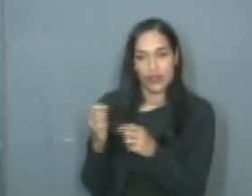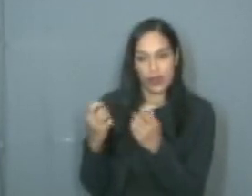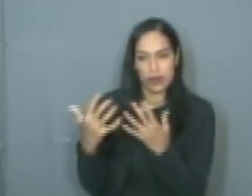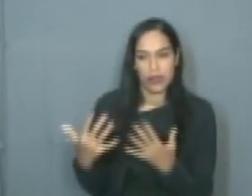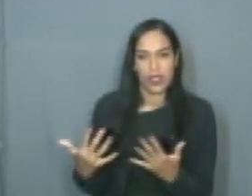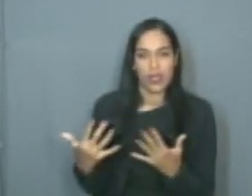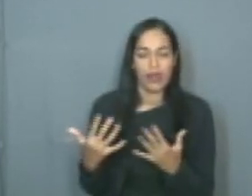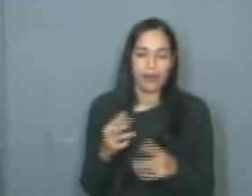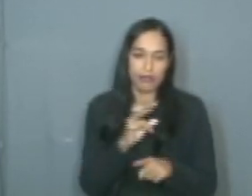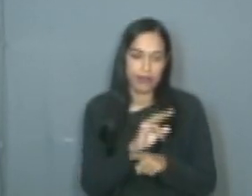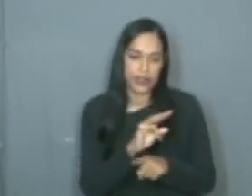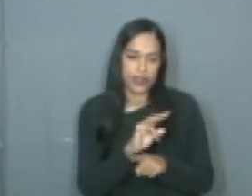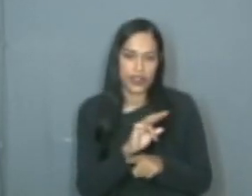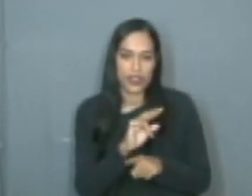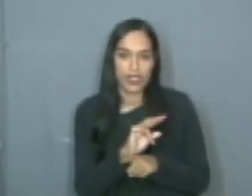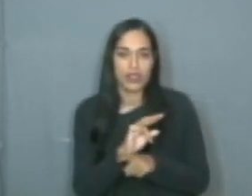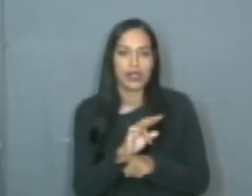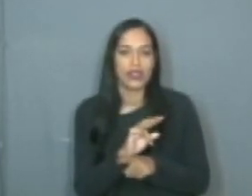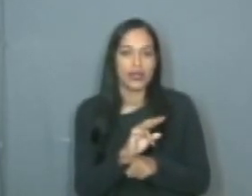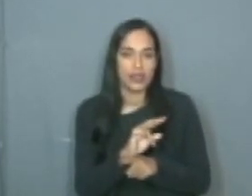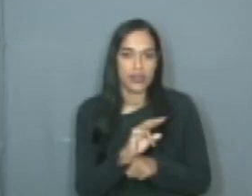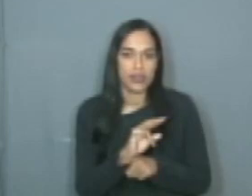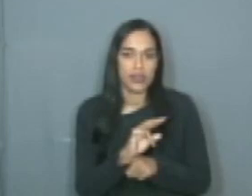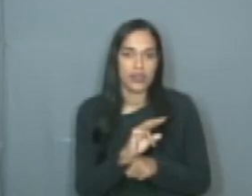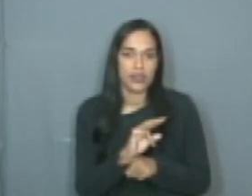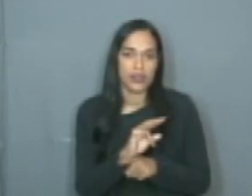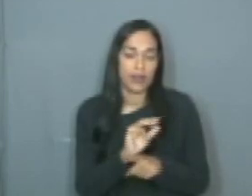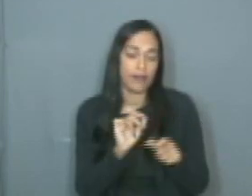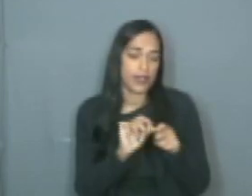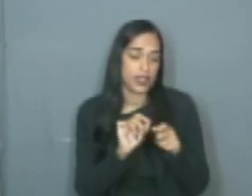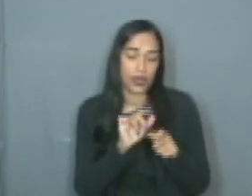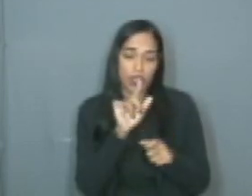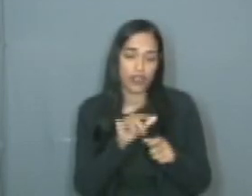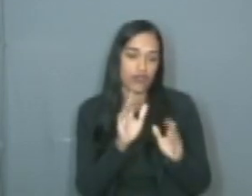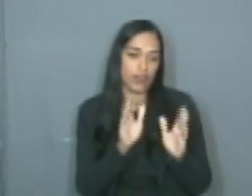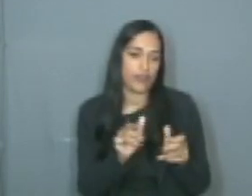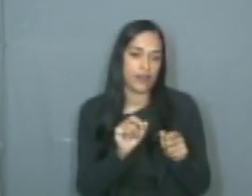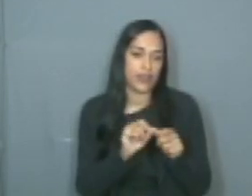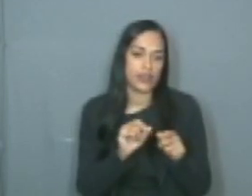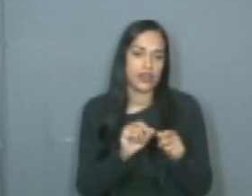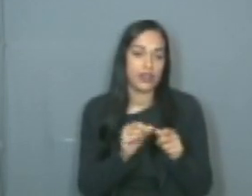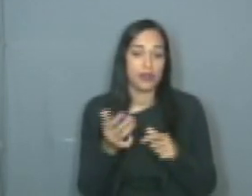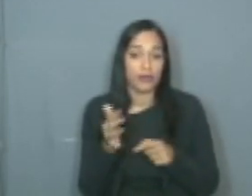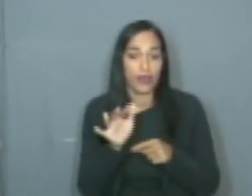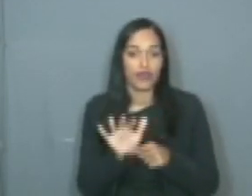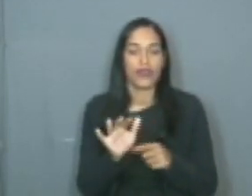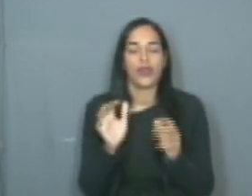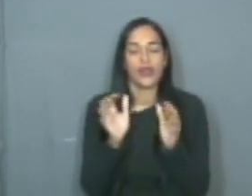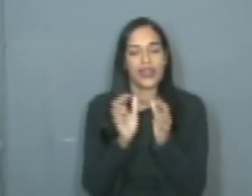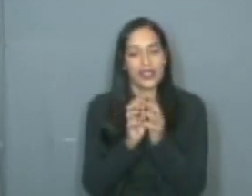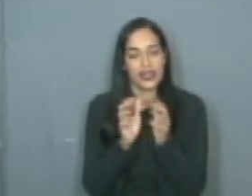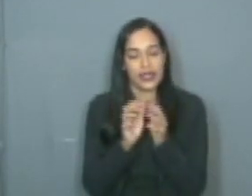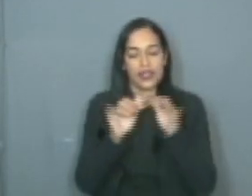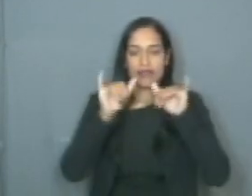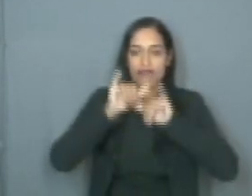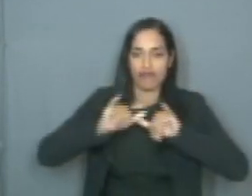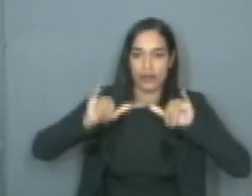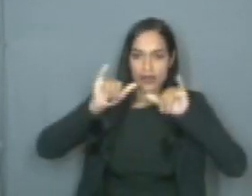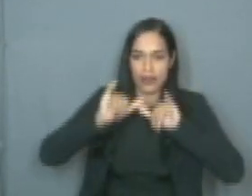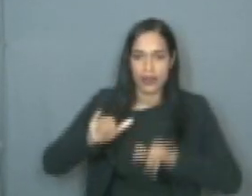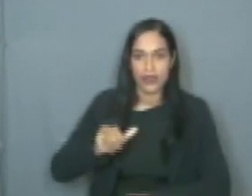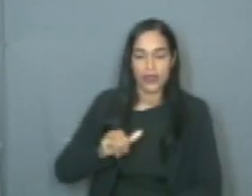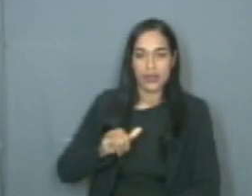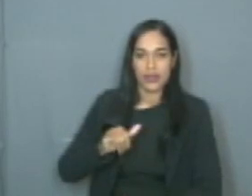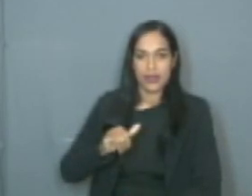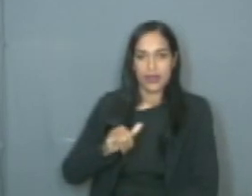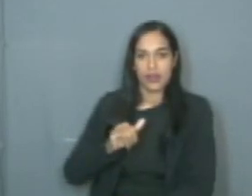das fiscalizações é fazer o que eles fazem. Mostrar o Recife da publicidade e